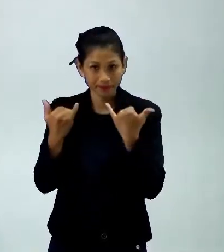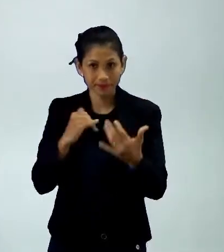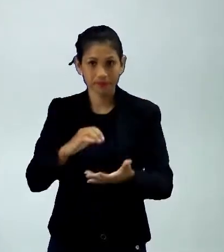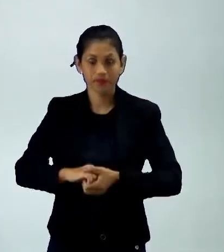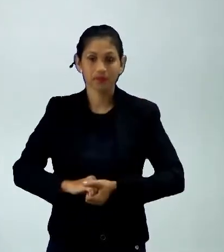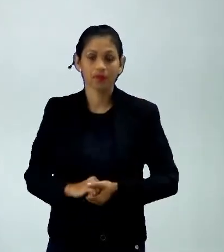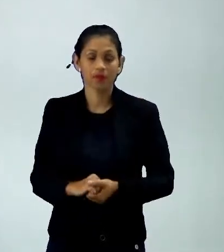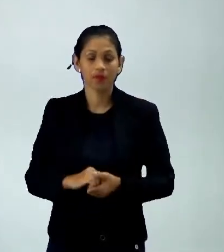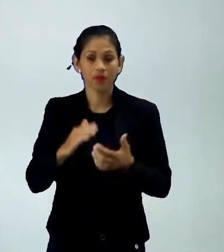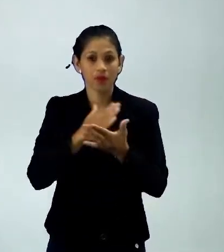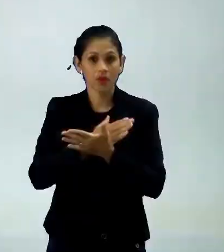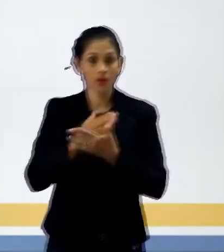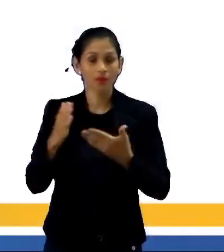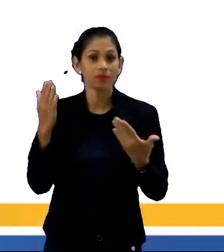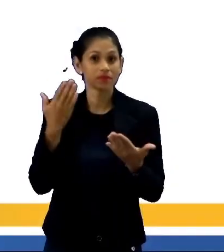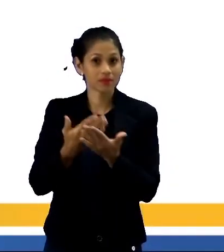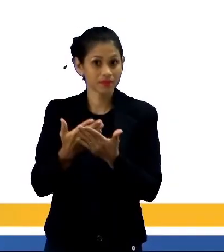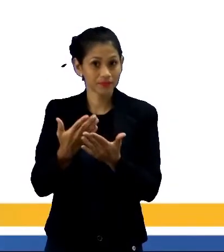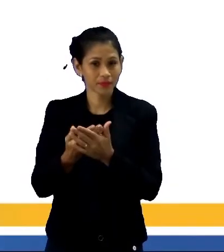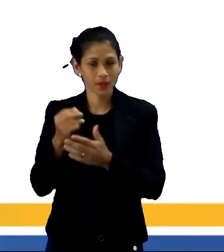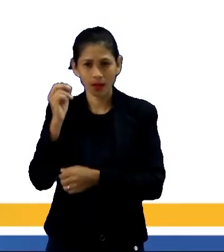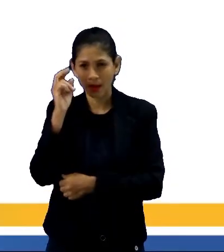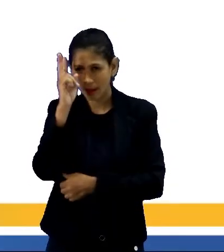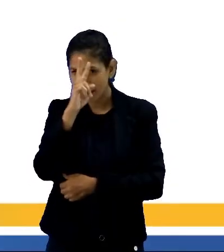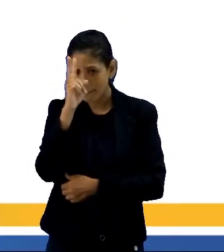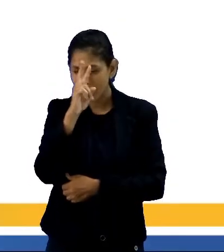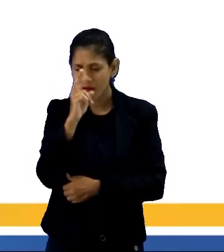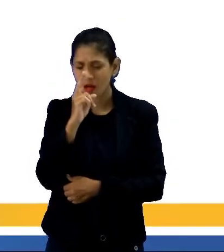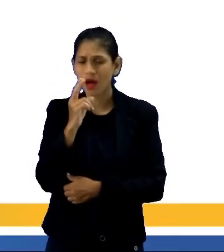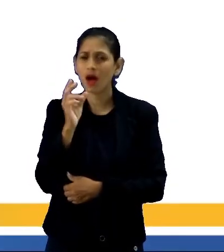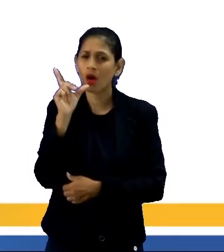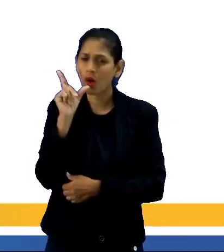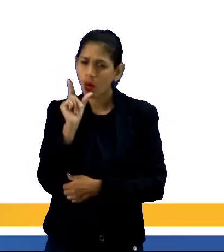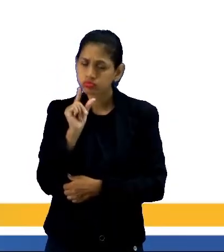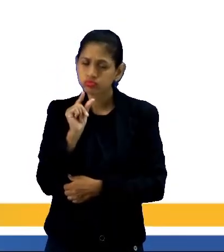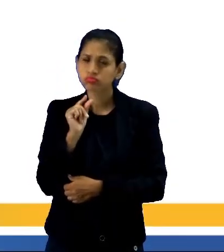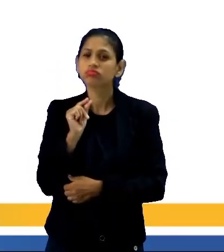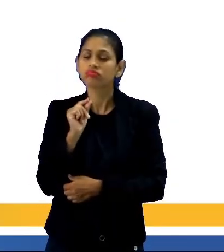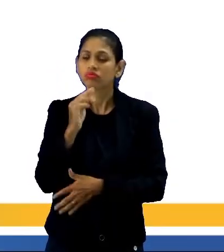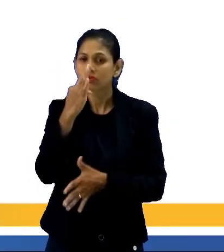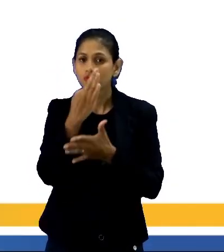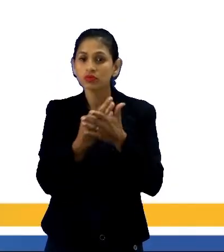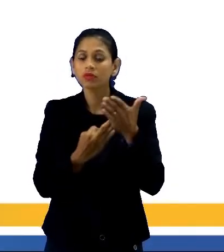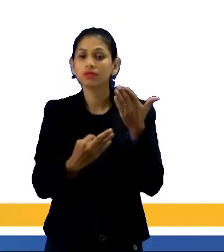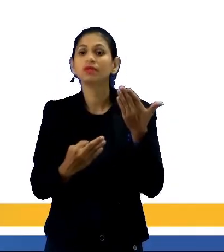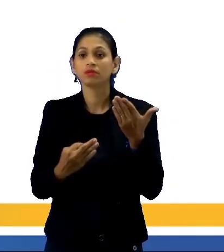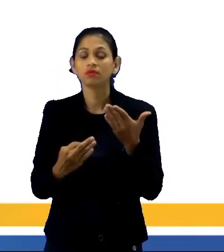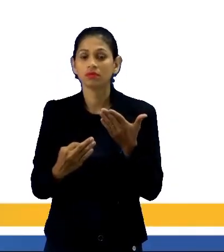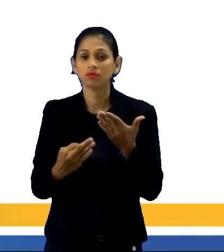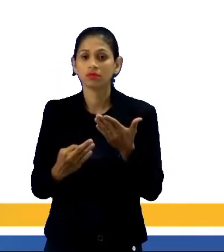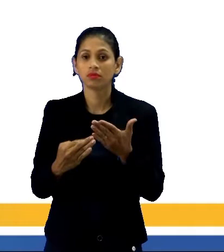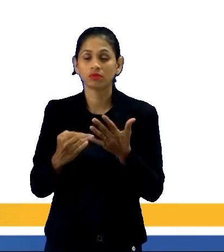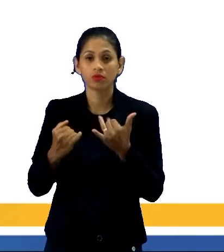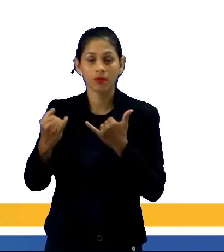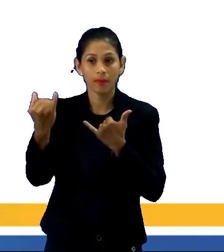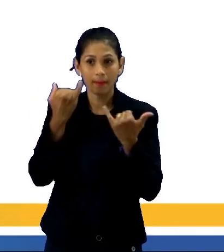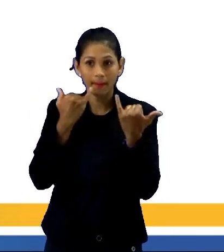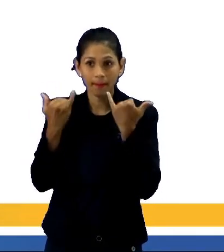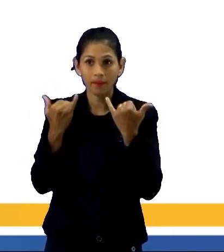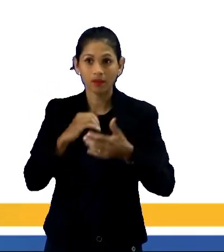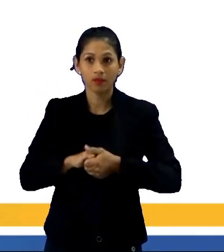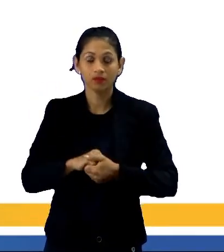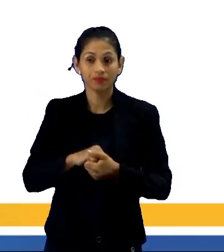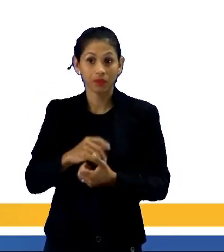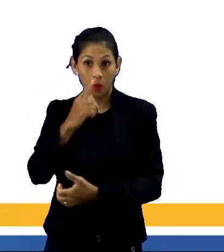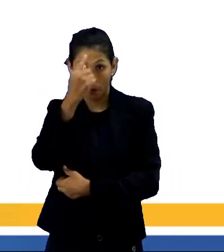gente iniciar essa aula, vamos relembrar um pouquinho sobre as peças publicitárias, tá bom? Vocês estão vendo aí a